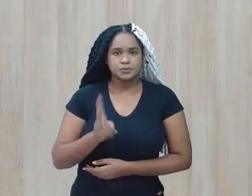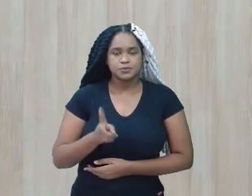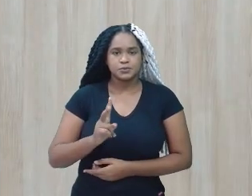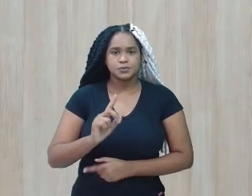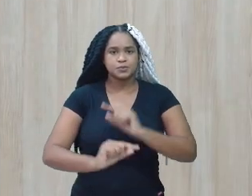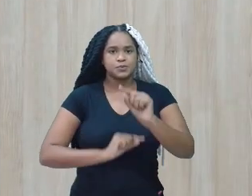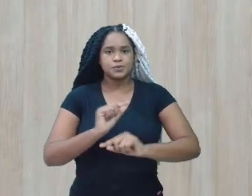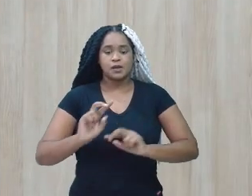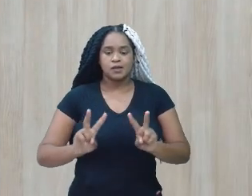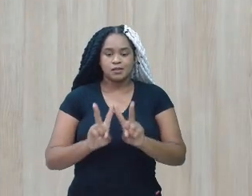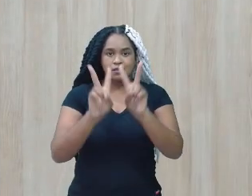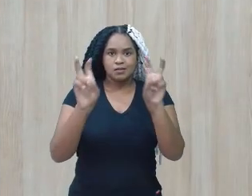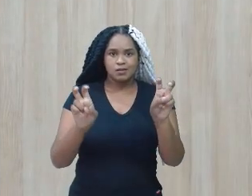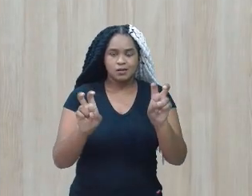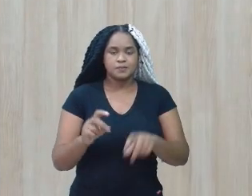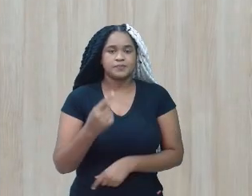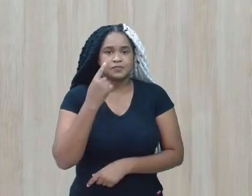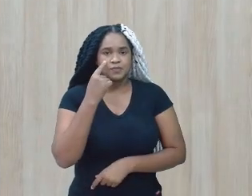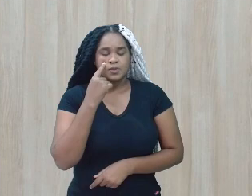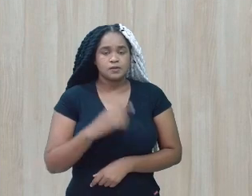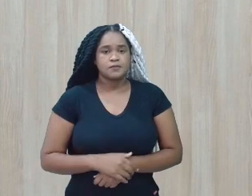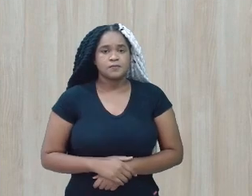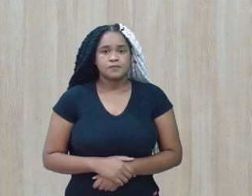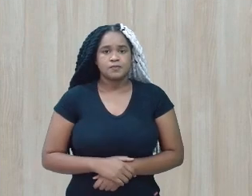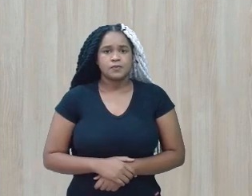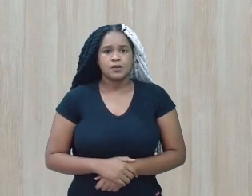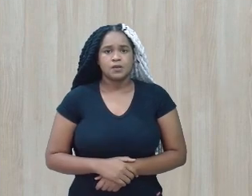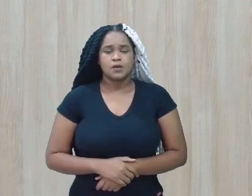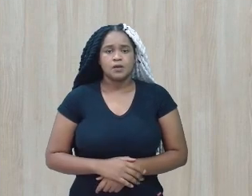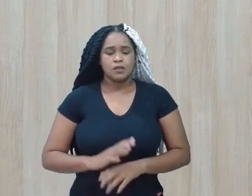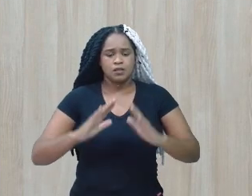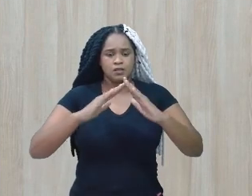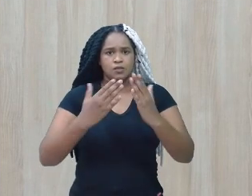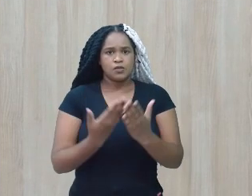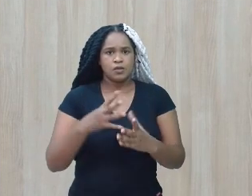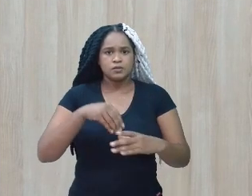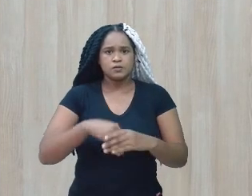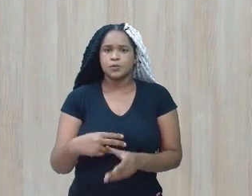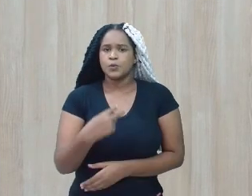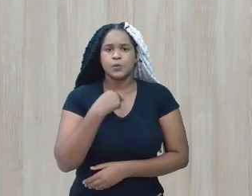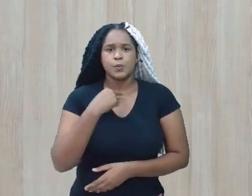nossa temática, o que não pode, de fato, faltar numa escola inclusiva.